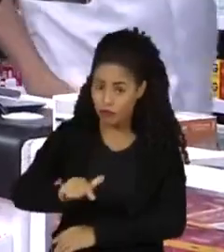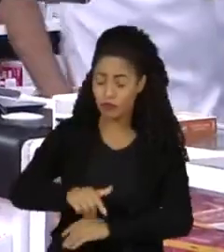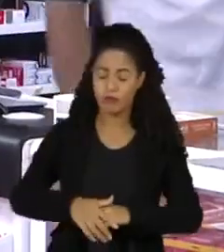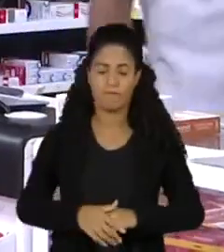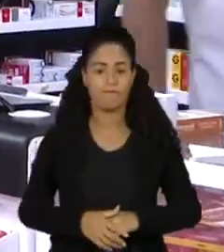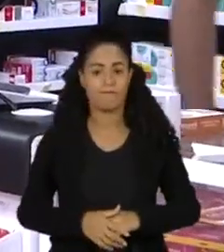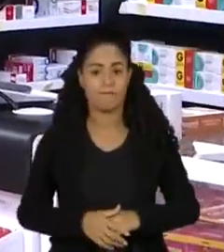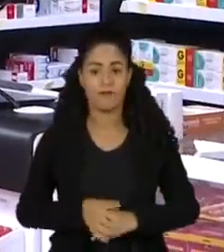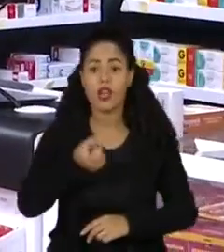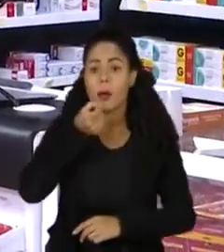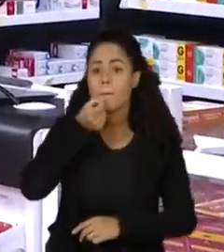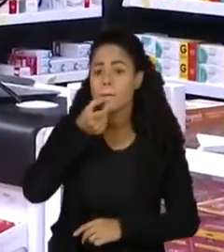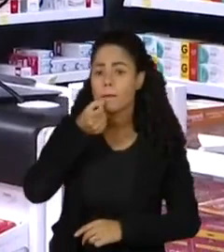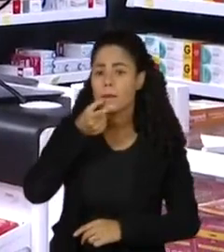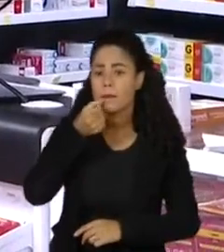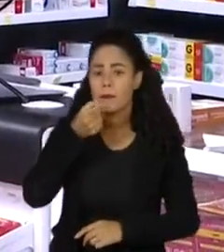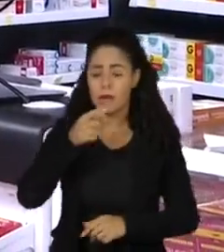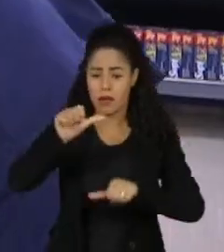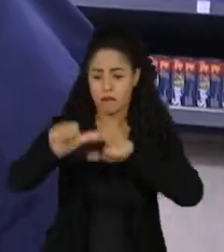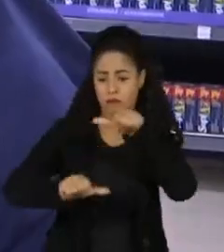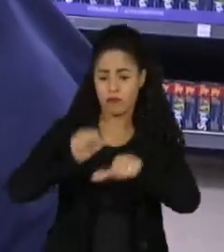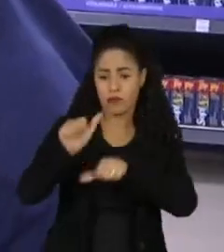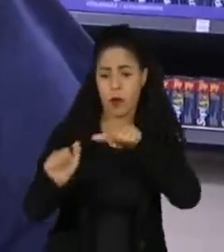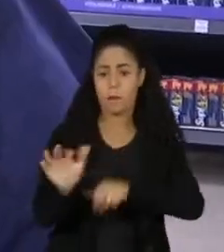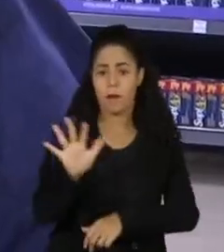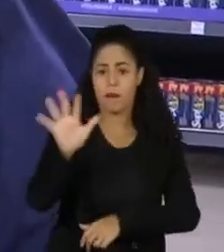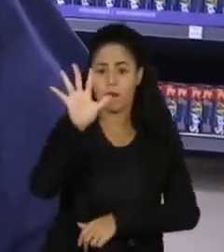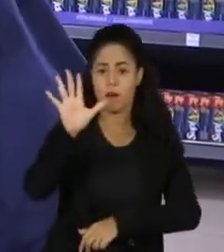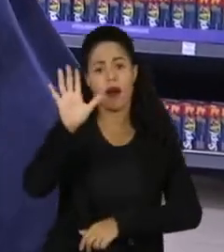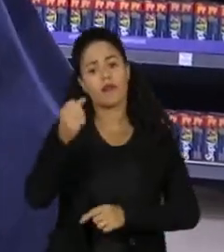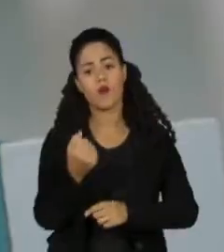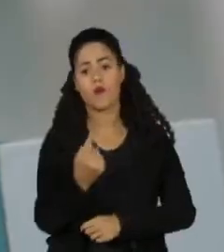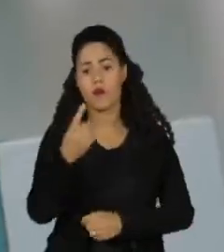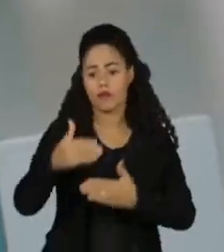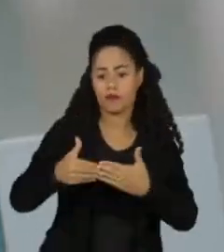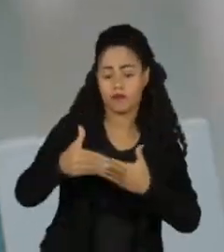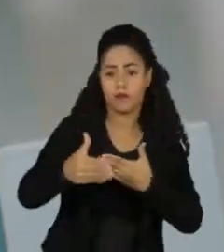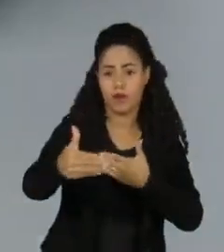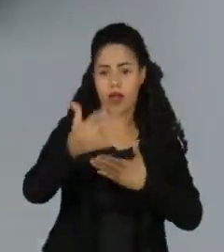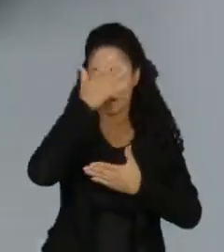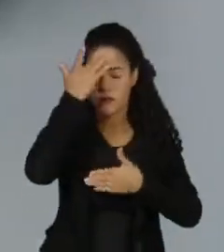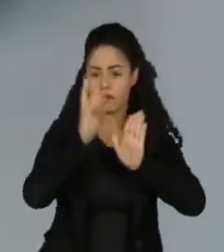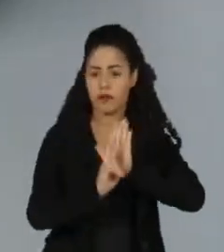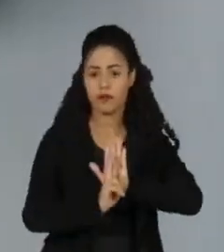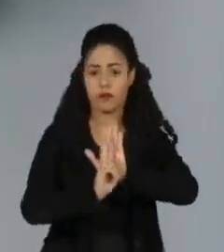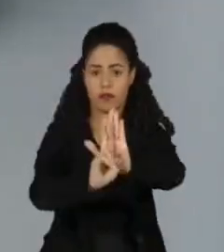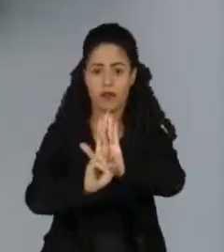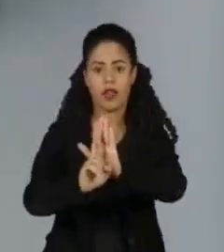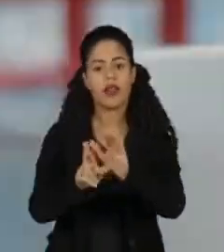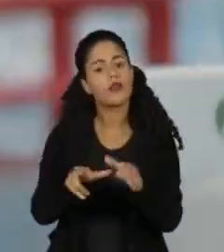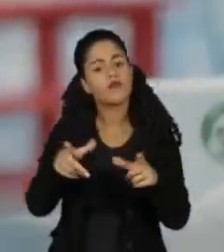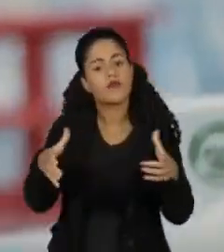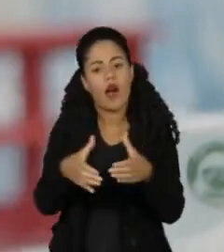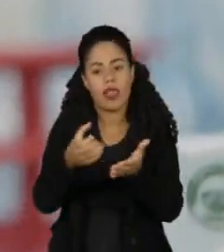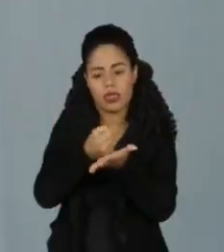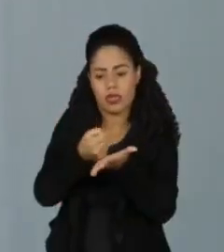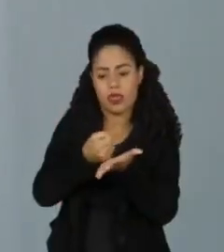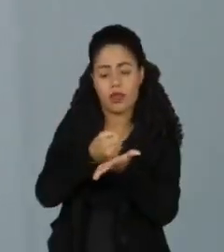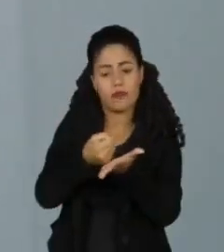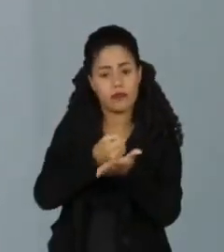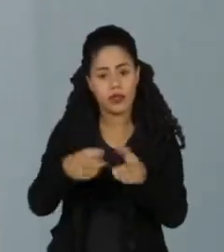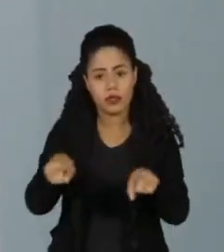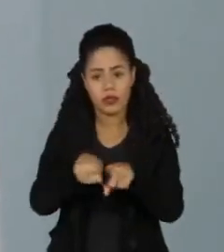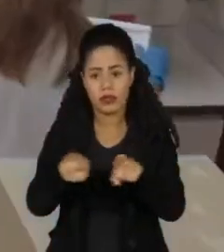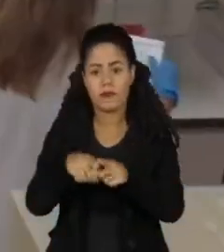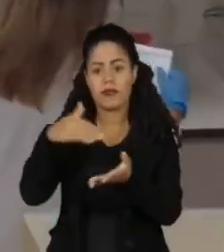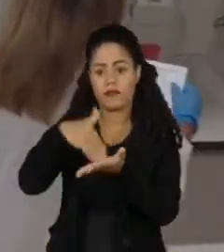a alteração dos valores dos medicamentos foi adiada após reuniões entre representantes da Indústria Farmacêutica e da secretaria